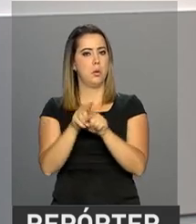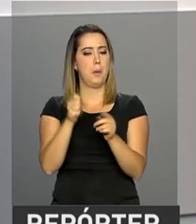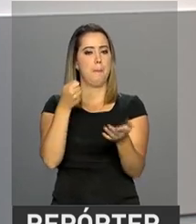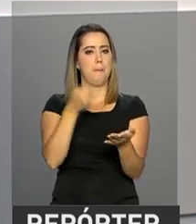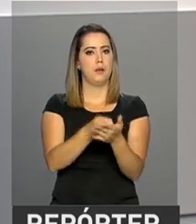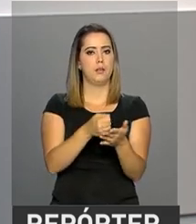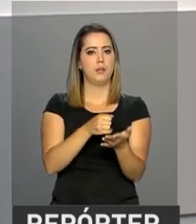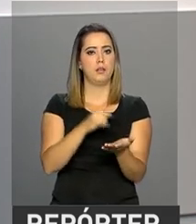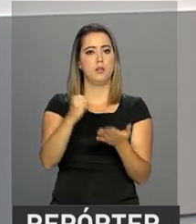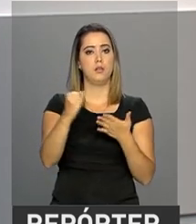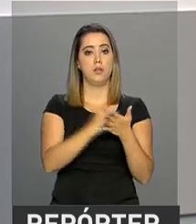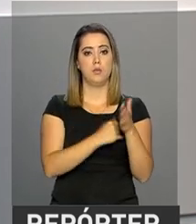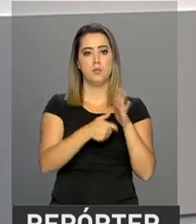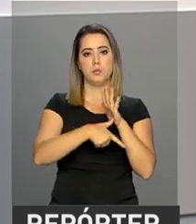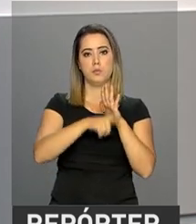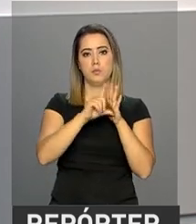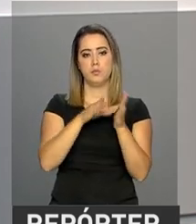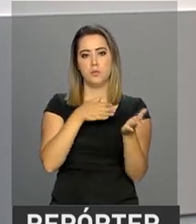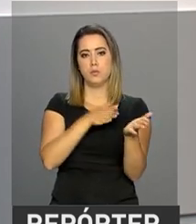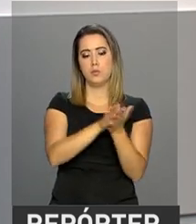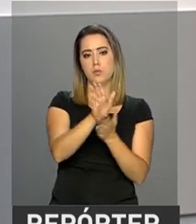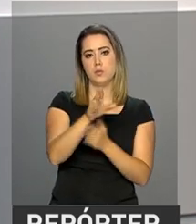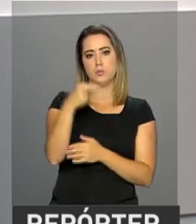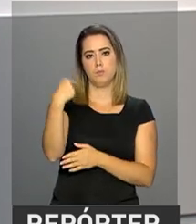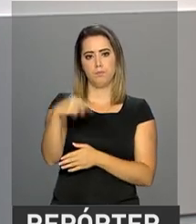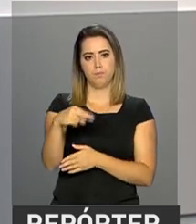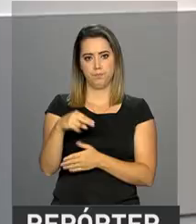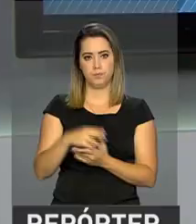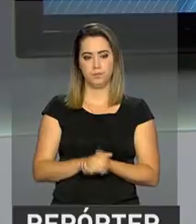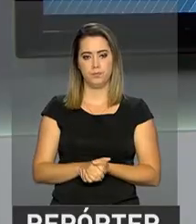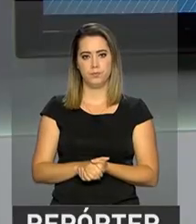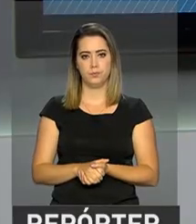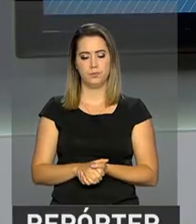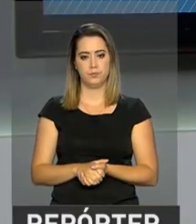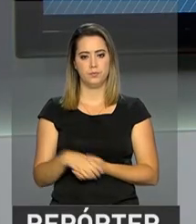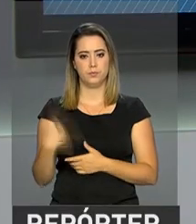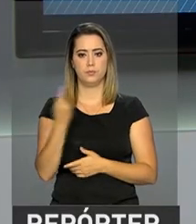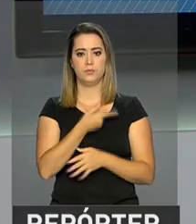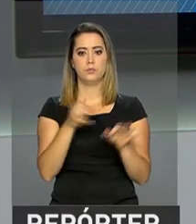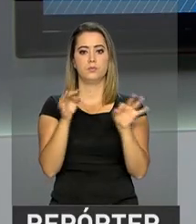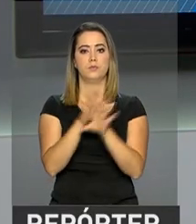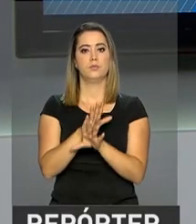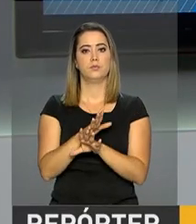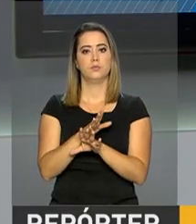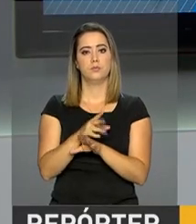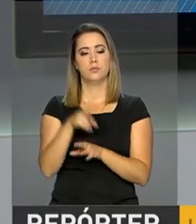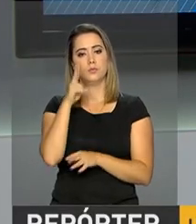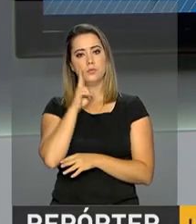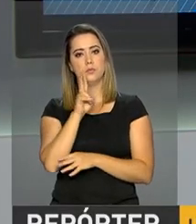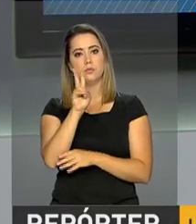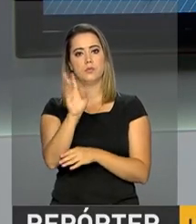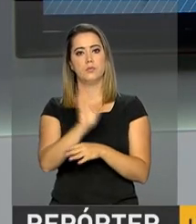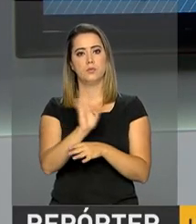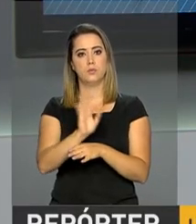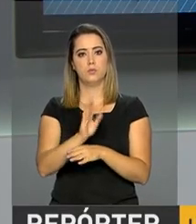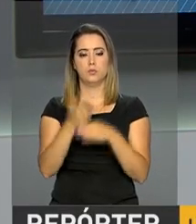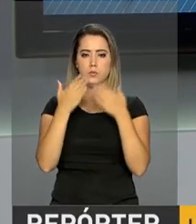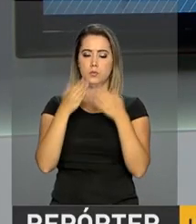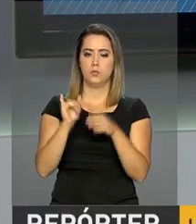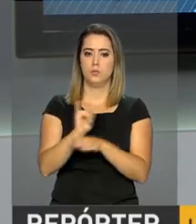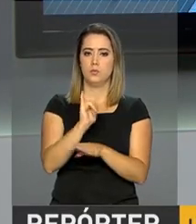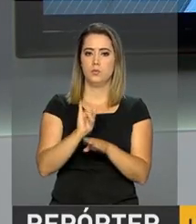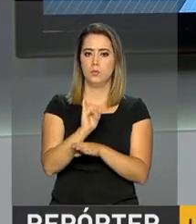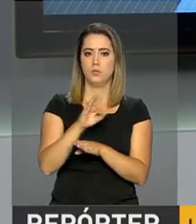imposto devido antes de transmitir a declaração de novembro nós ficamos por aqui você pode ver as reportagens no